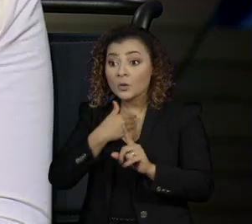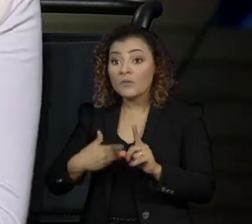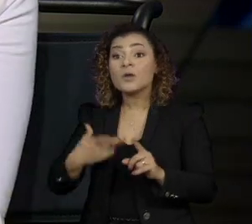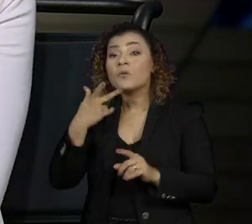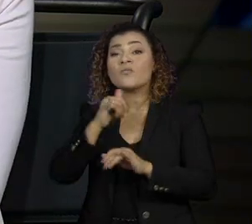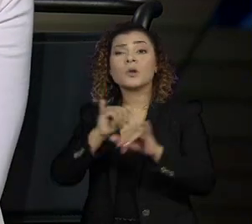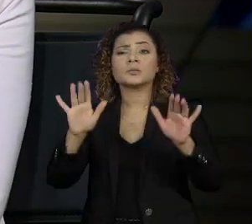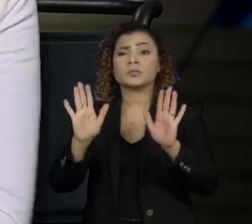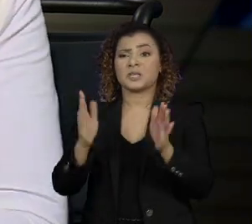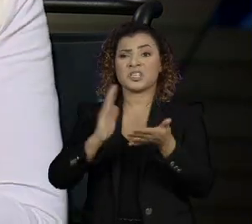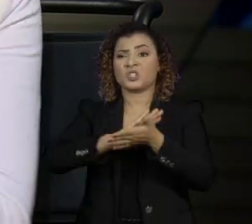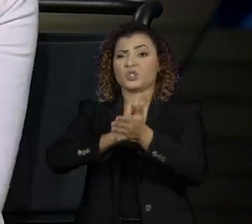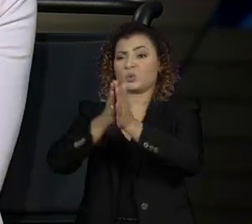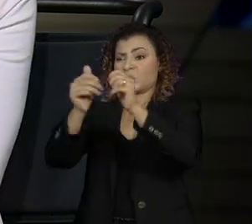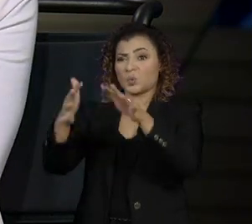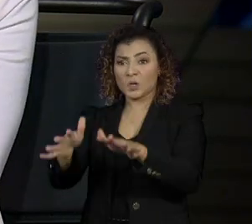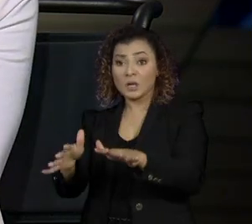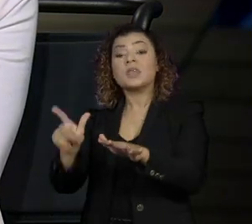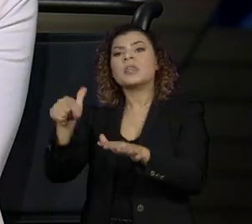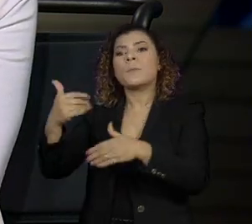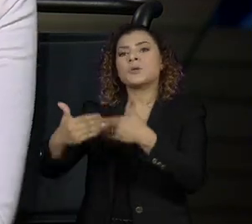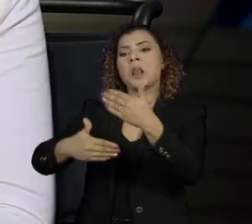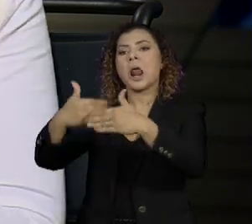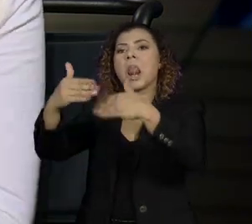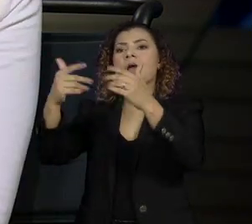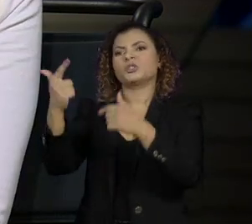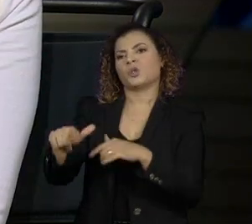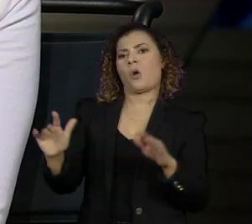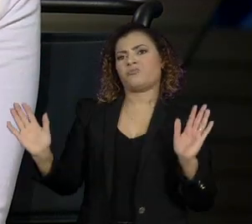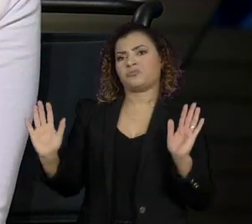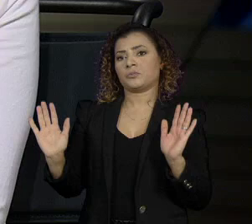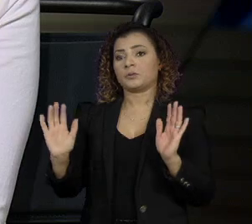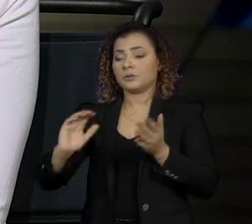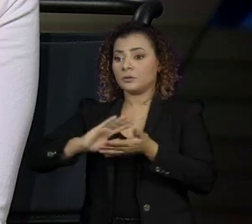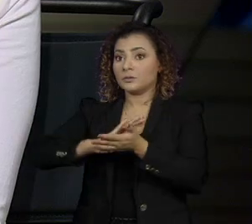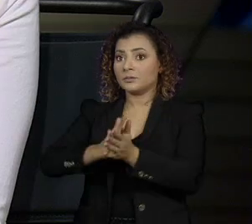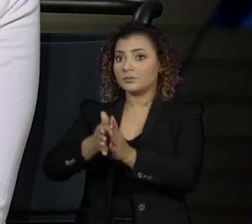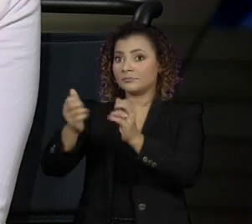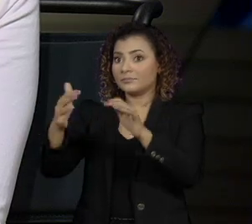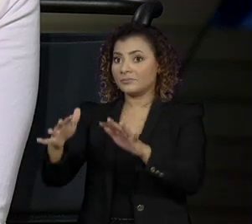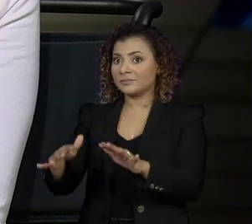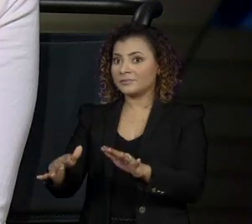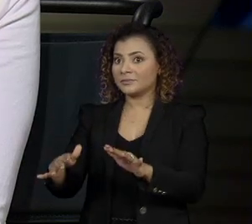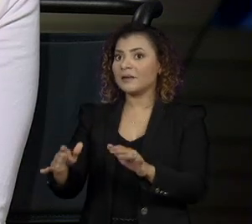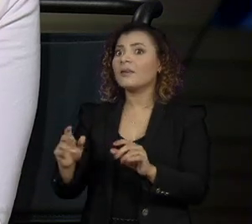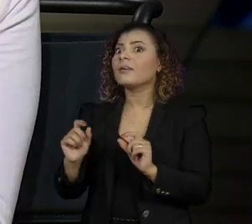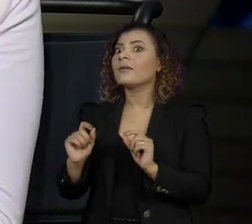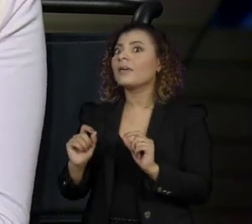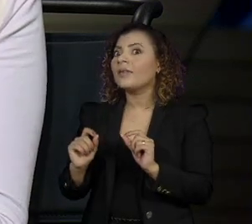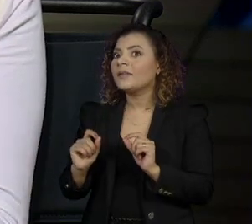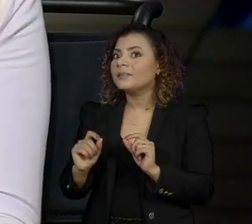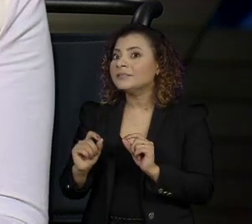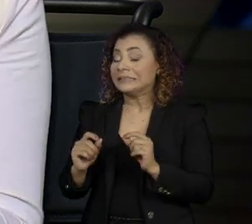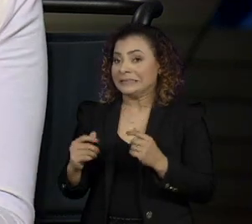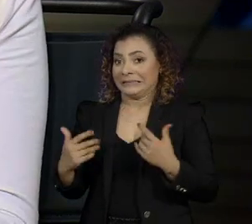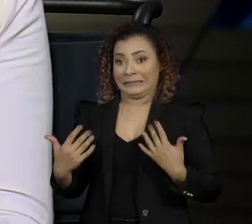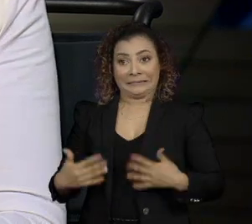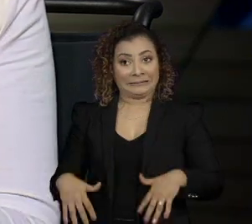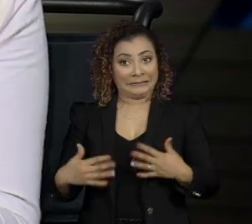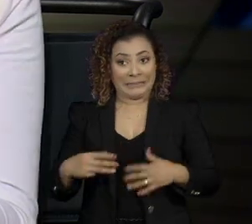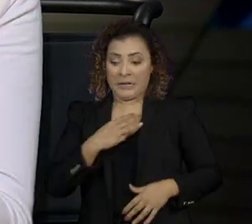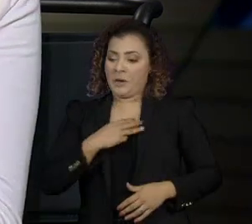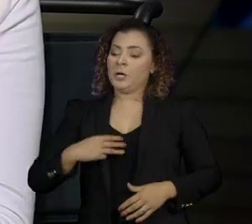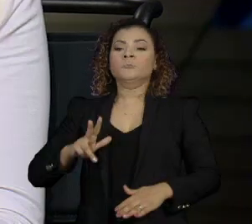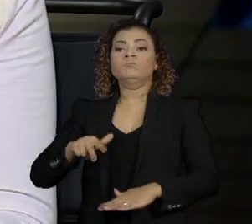temos que destruir tudo para, em algum momento, reconstruir. E a destruição, ela precisa de operadores, né? E na medida em que você começa a ter ministros